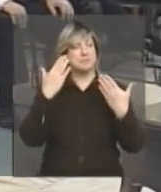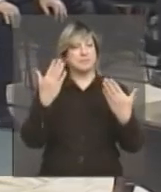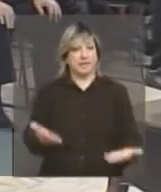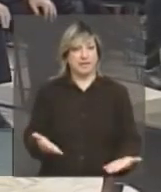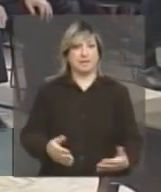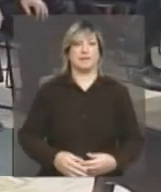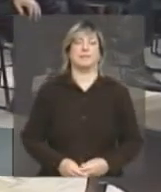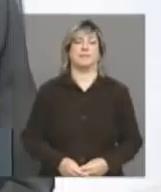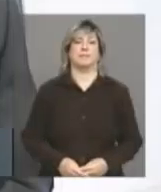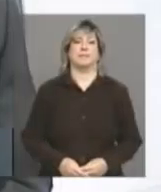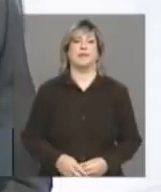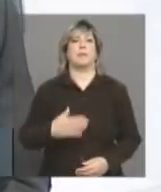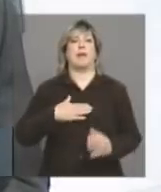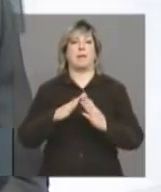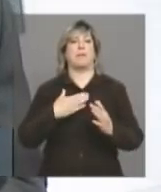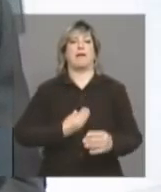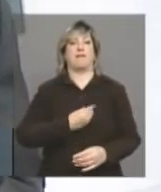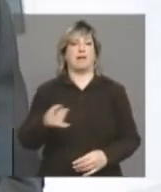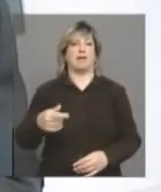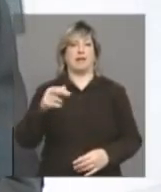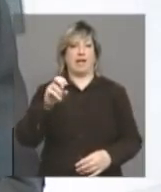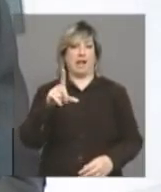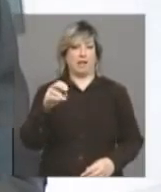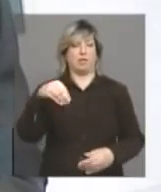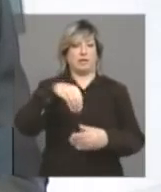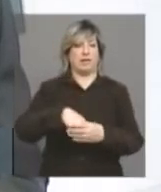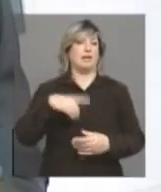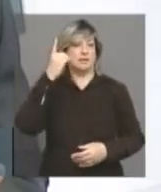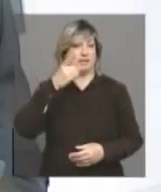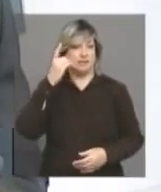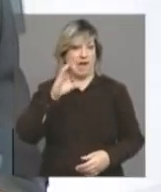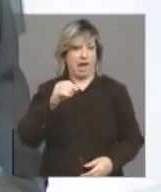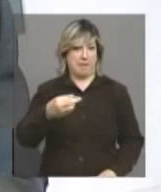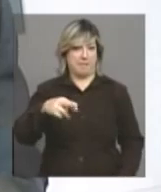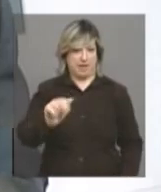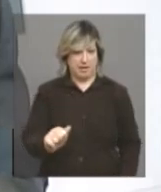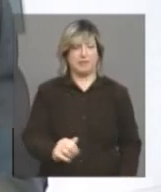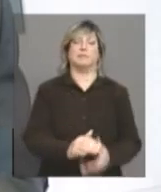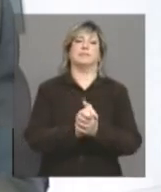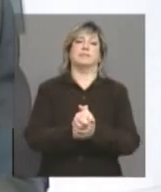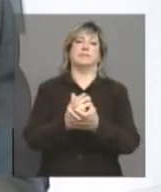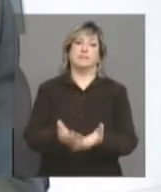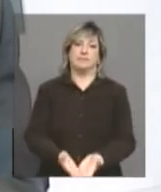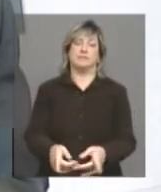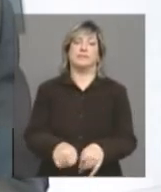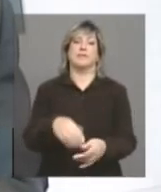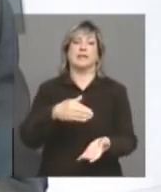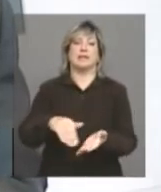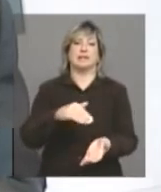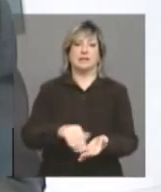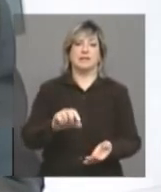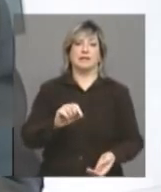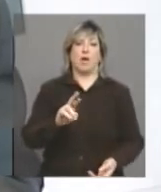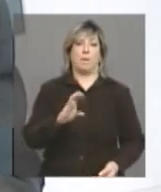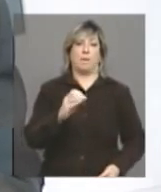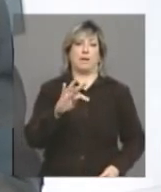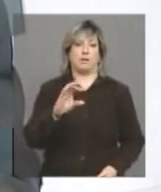relator lá, Minha Casa Minha Vida, na Câmara. Secretário Executivo do Ministério da Cidade, companheiro Roberto